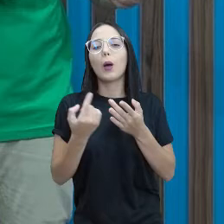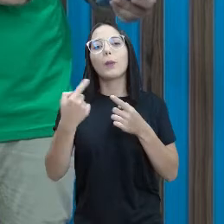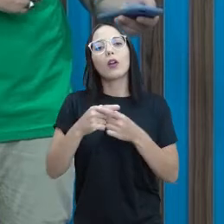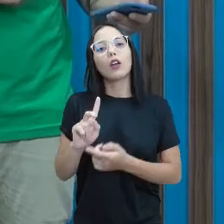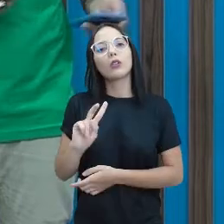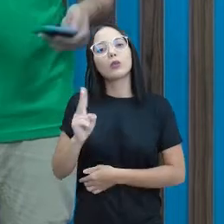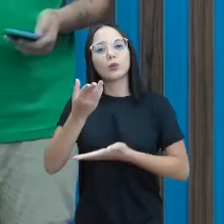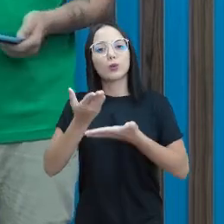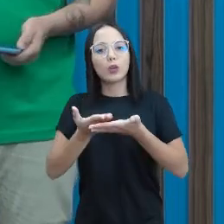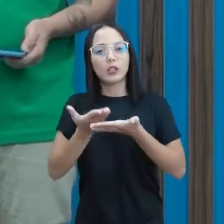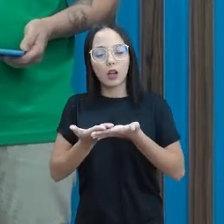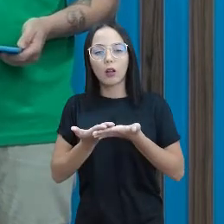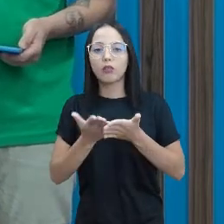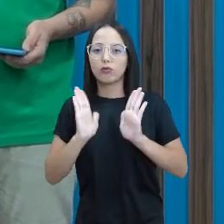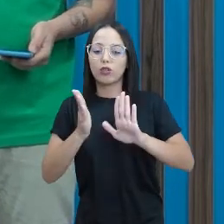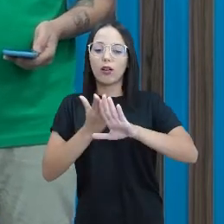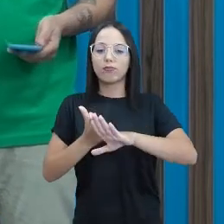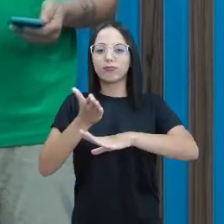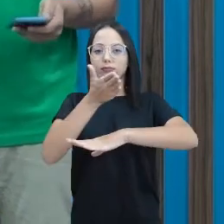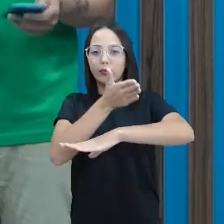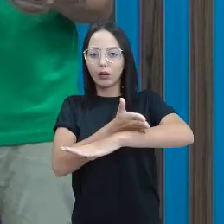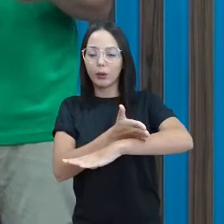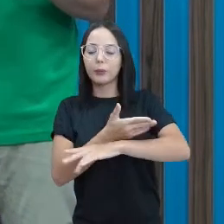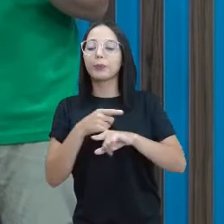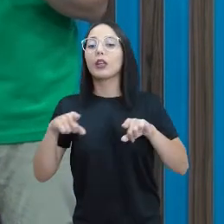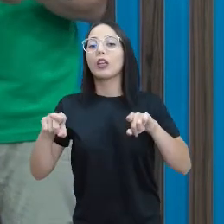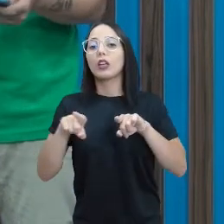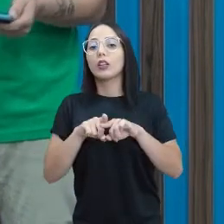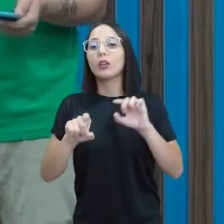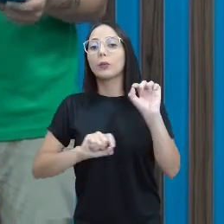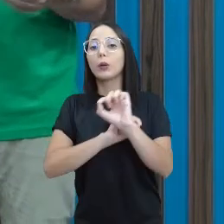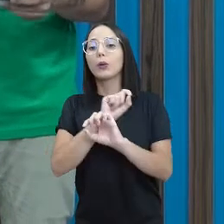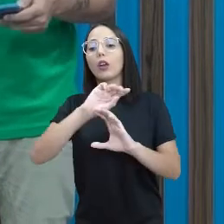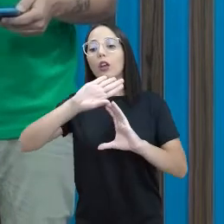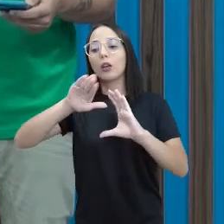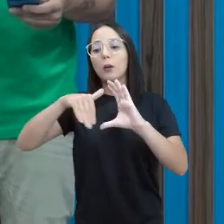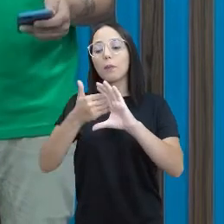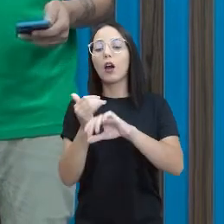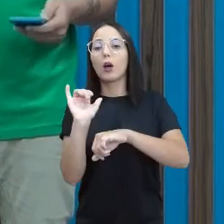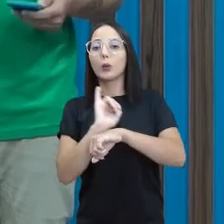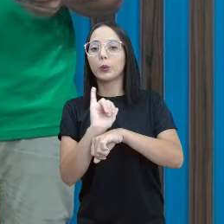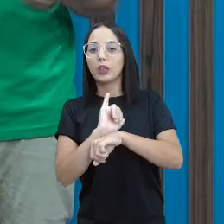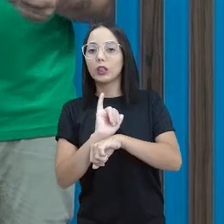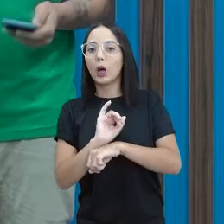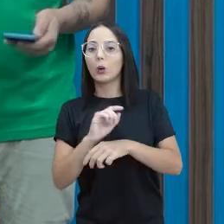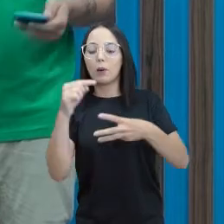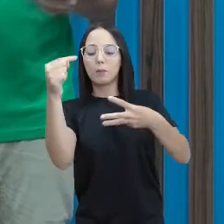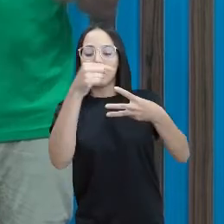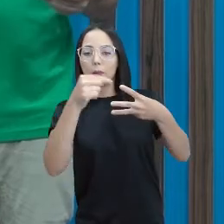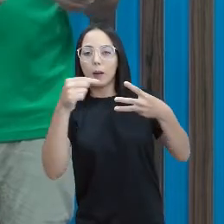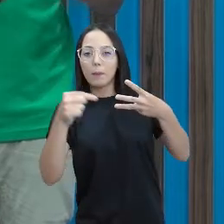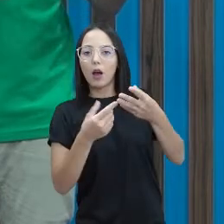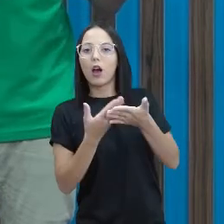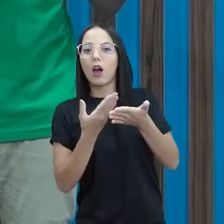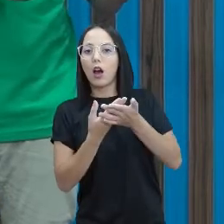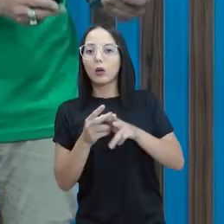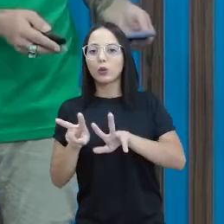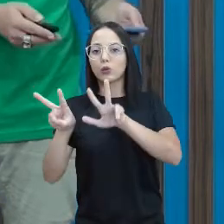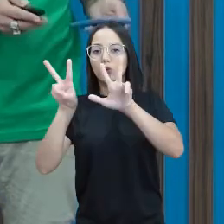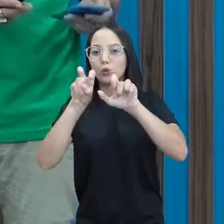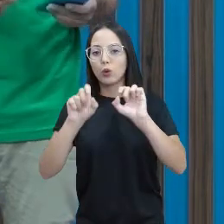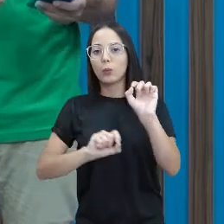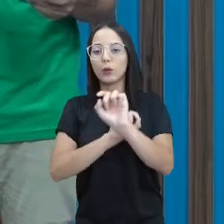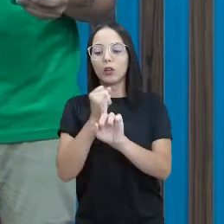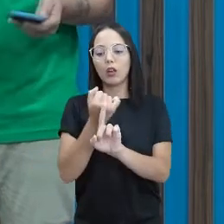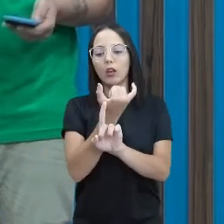2 aulas anteriores a essa, e também lá no nosso canal tem 3 aulas específicas sobre